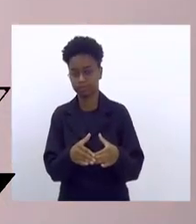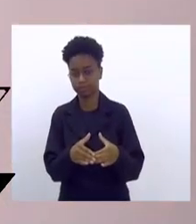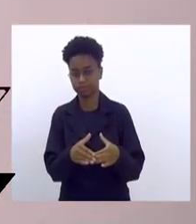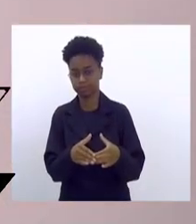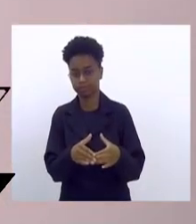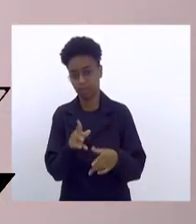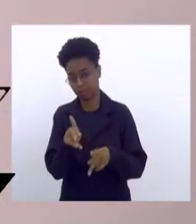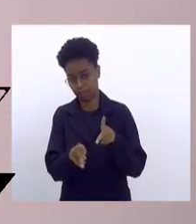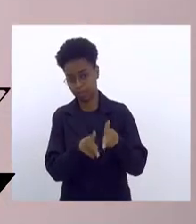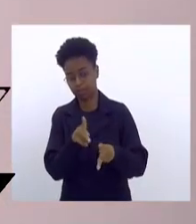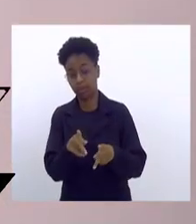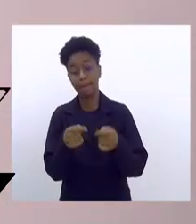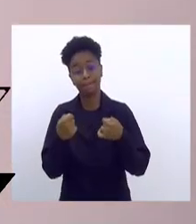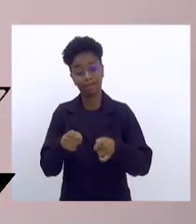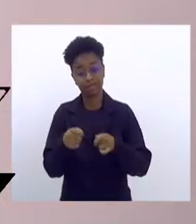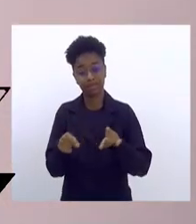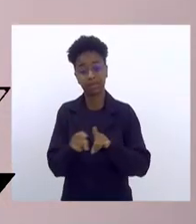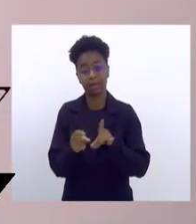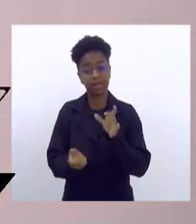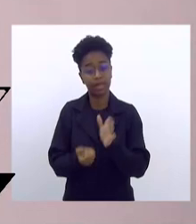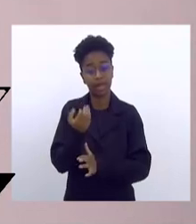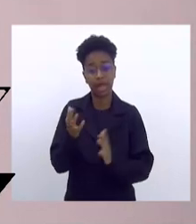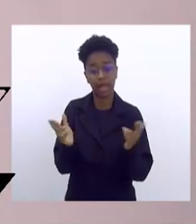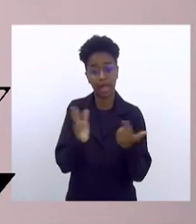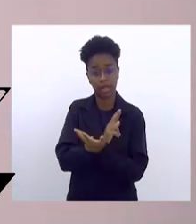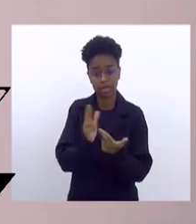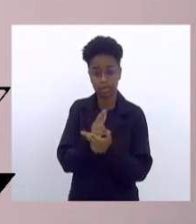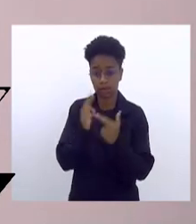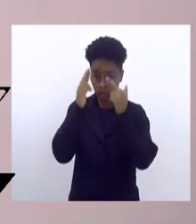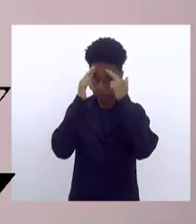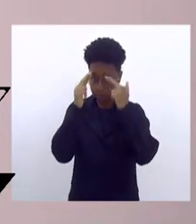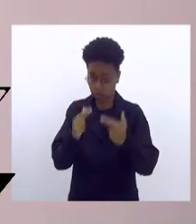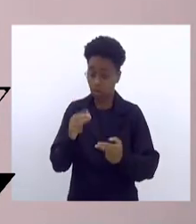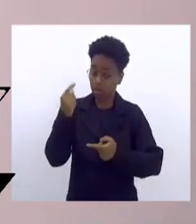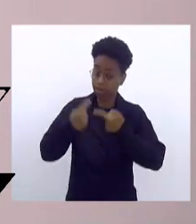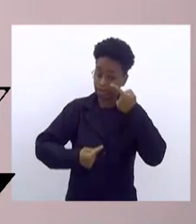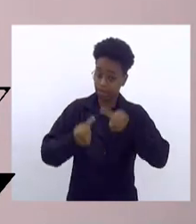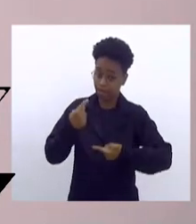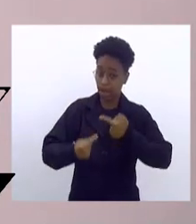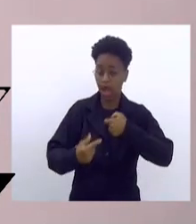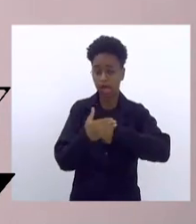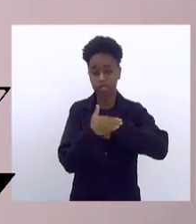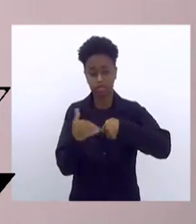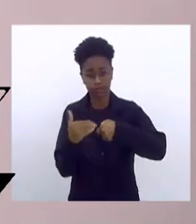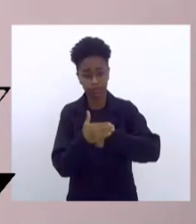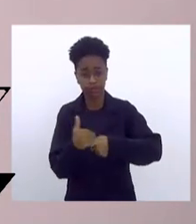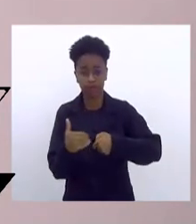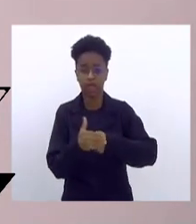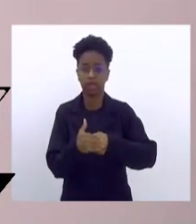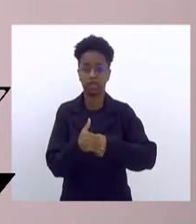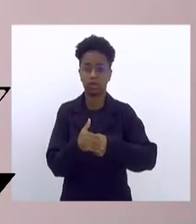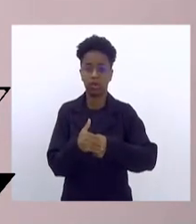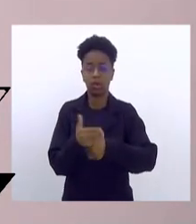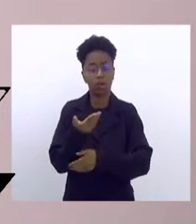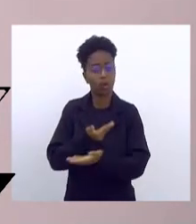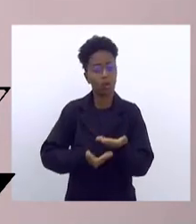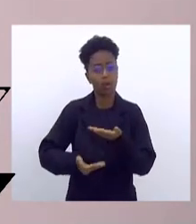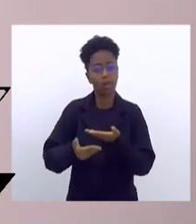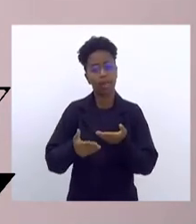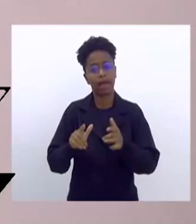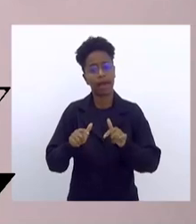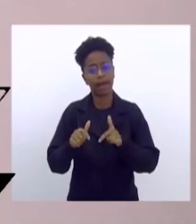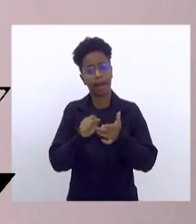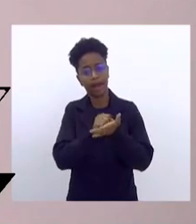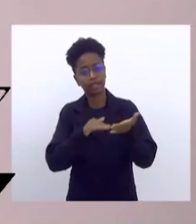precisa construir relações respeitosas debates afetos divisão generosa de tarefas de